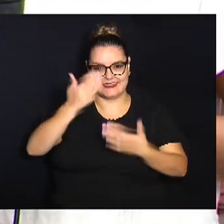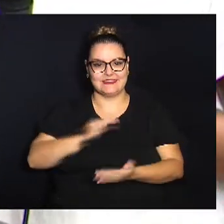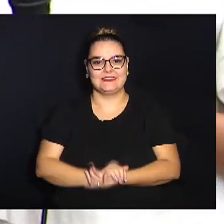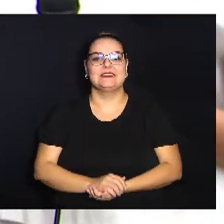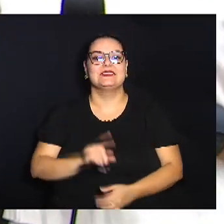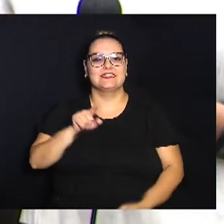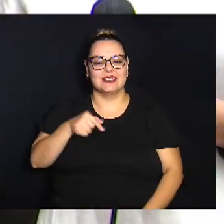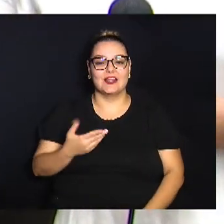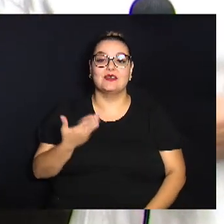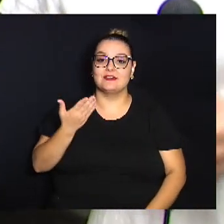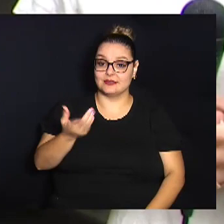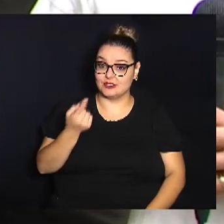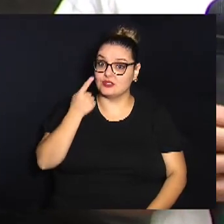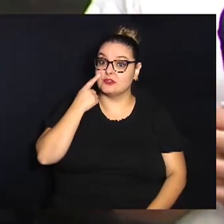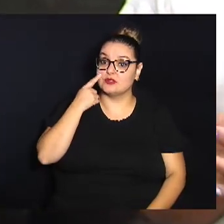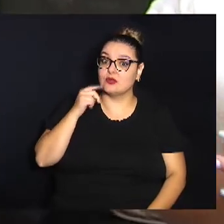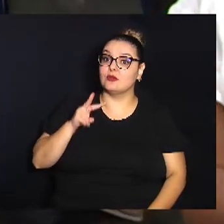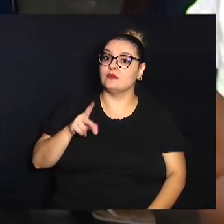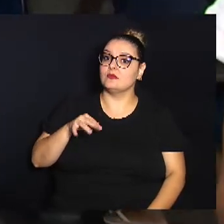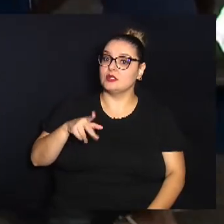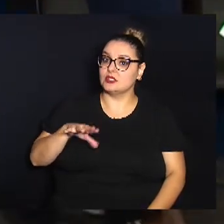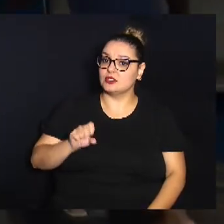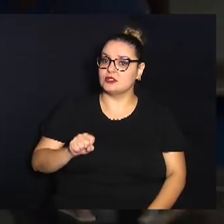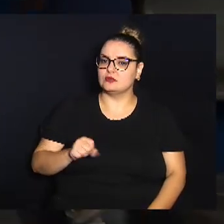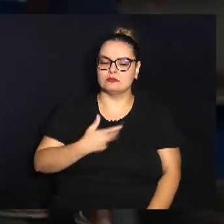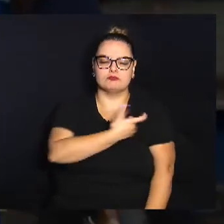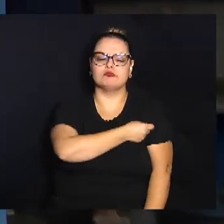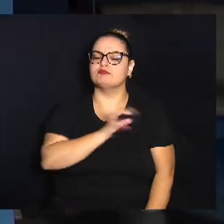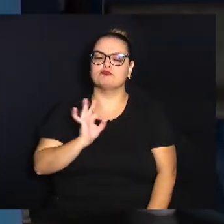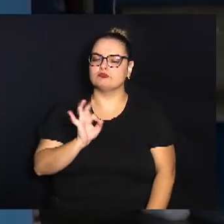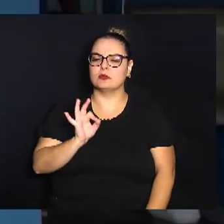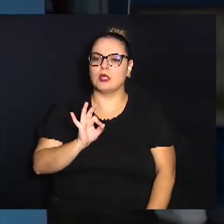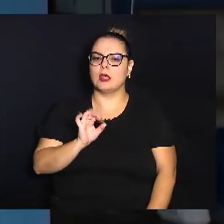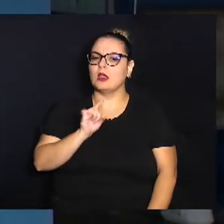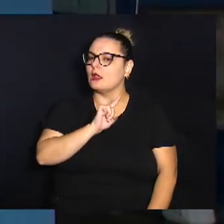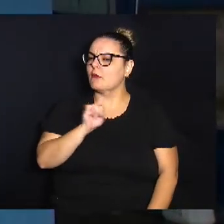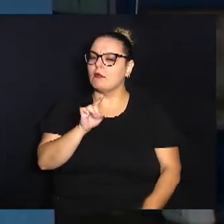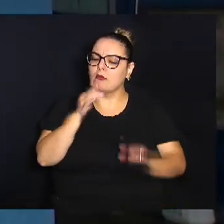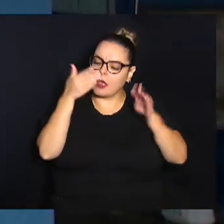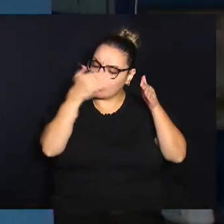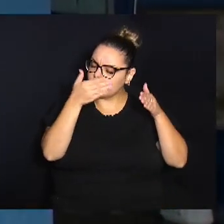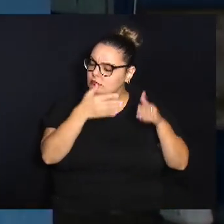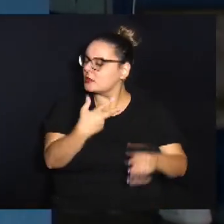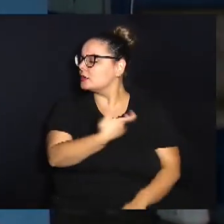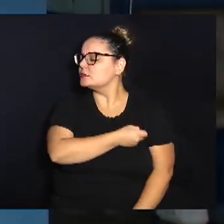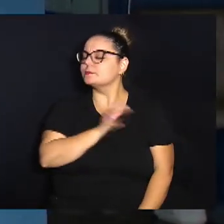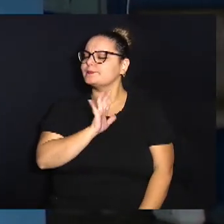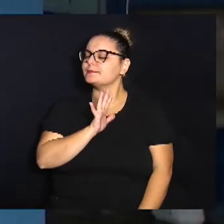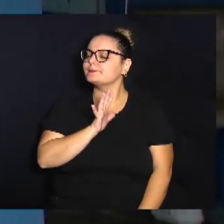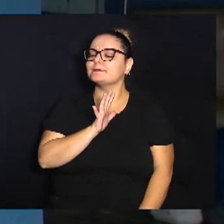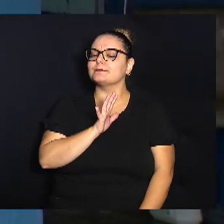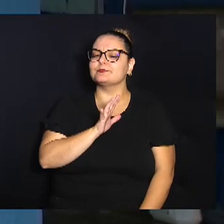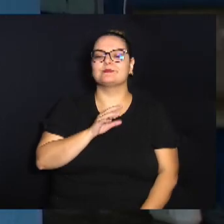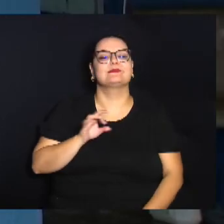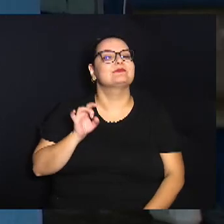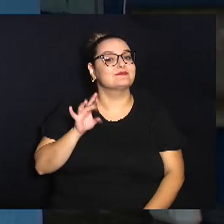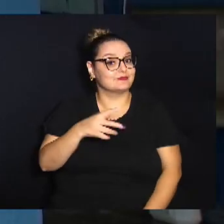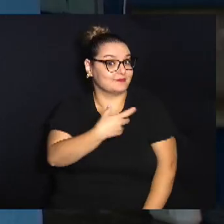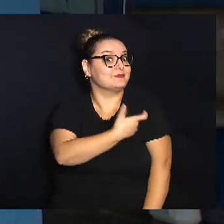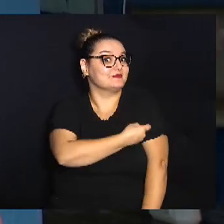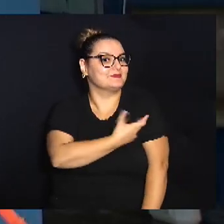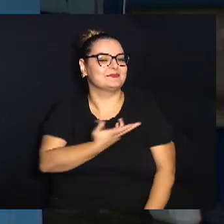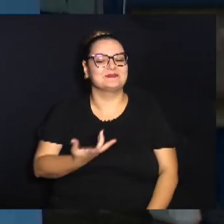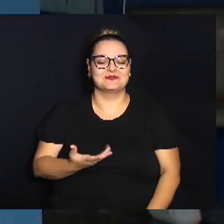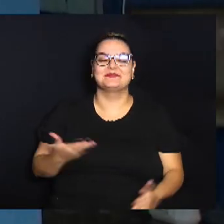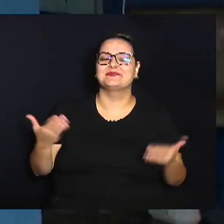isso aí, ó. E você viu, né? Vinícius falou, nem dói nada. É só não se concentrar na picadinha. É só uma picadinha. E